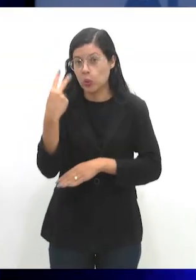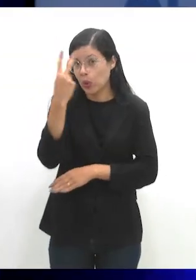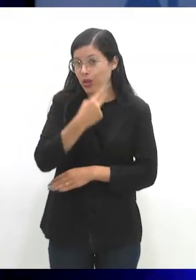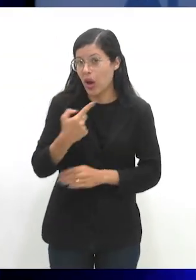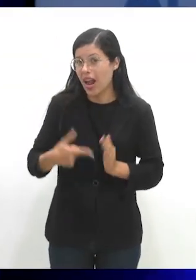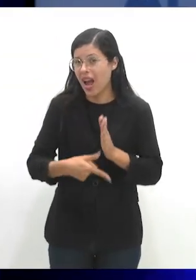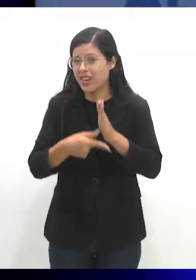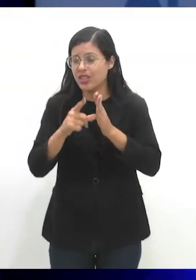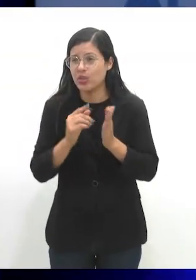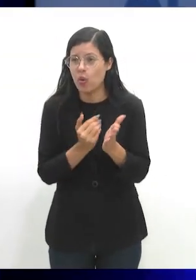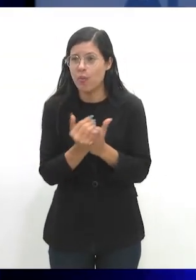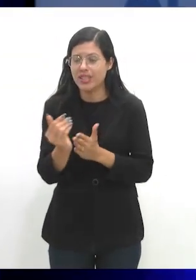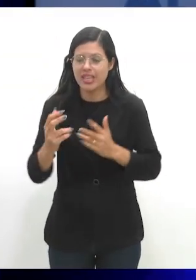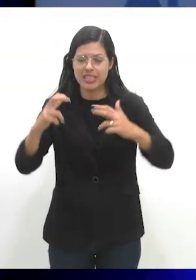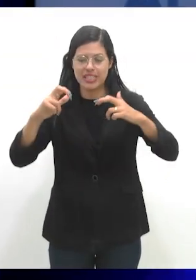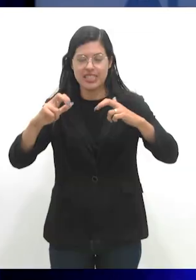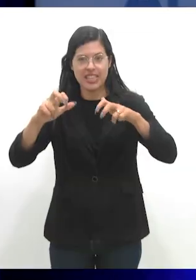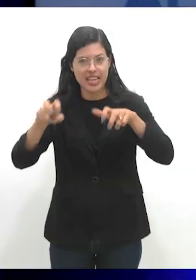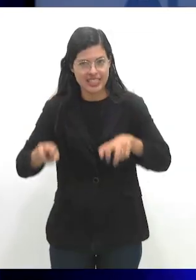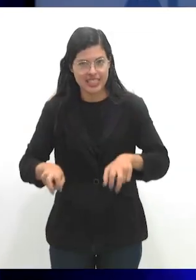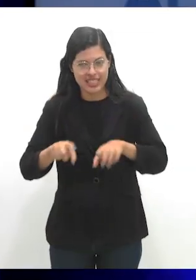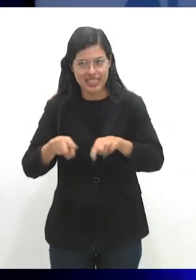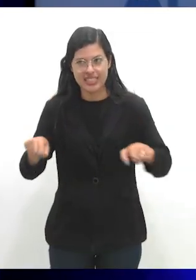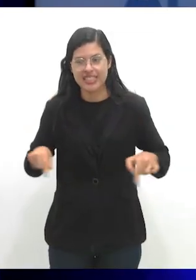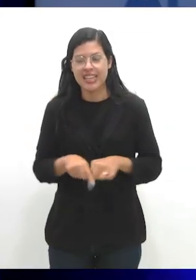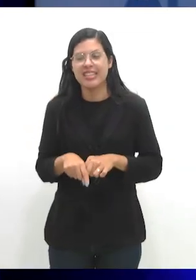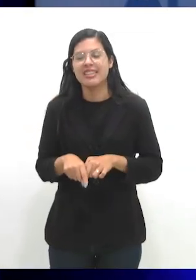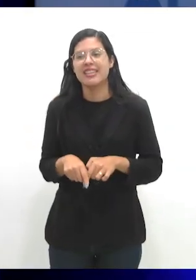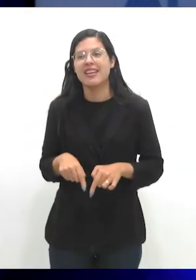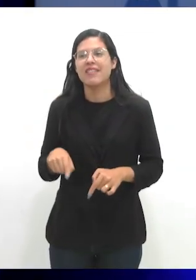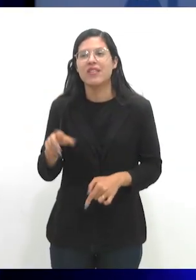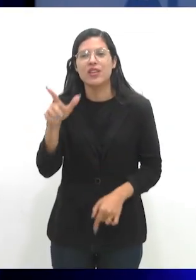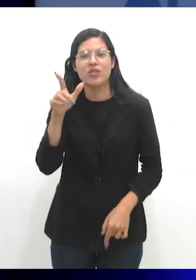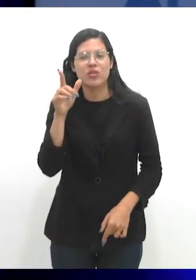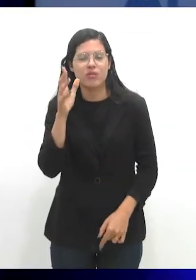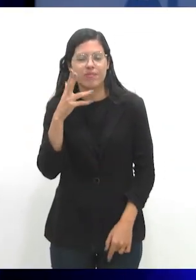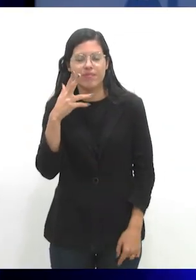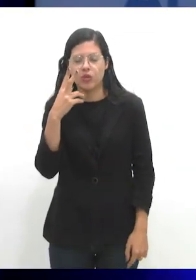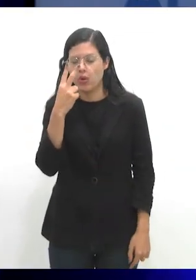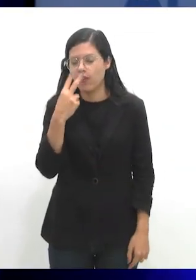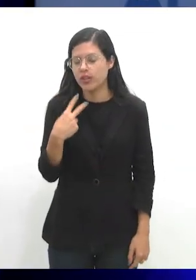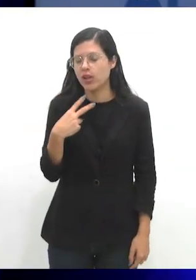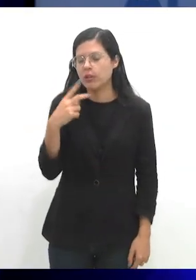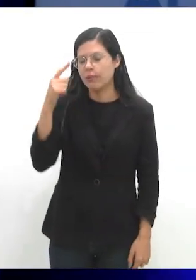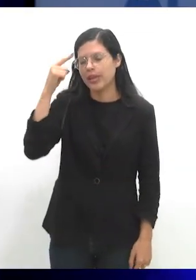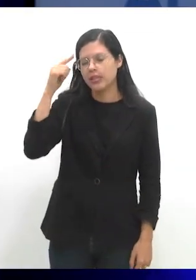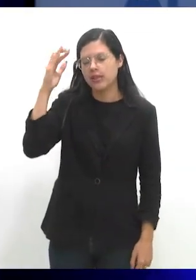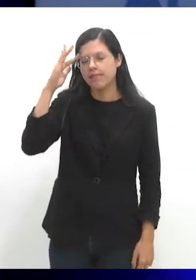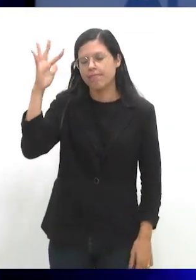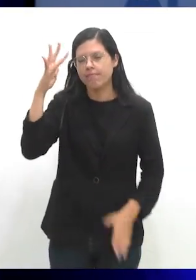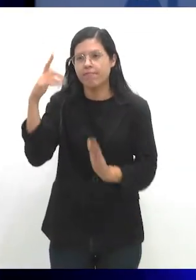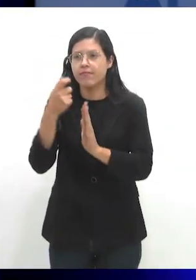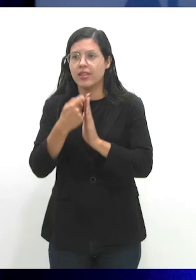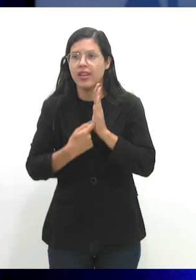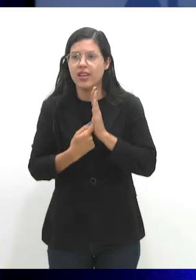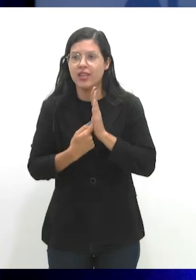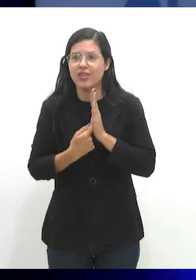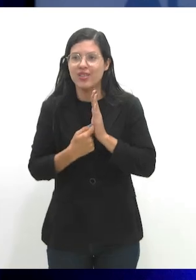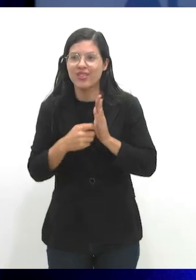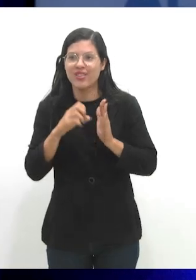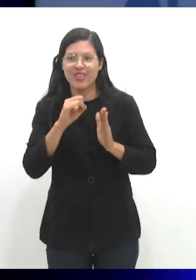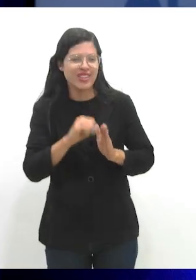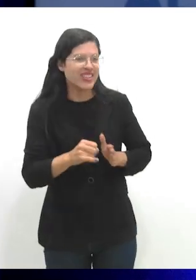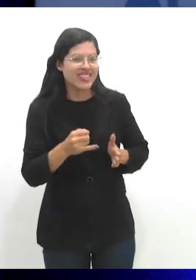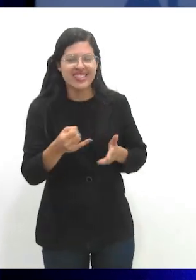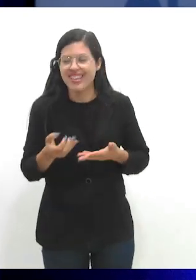começar, se senta no camarim, fica de olho fechado pensando no texto. Se você não oferecer, que nem o Freitas,